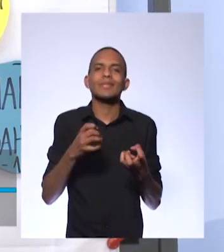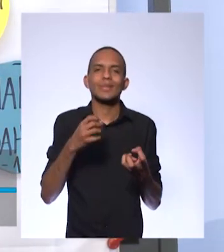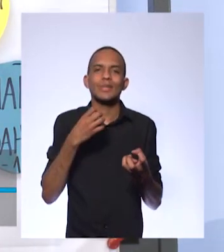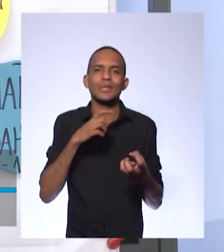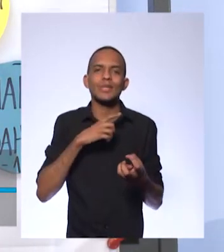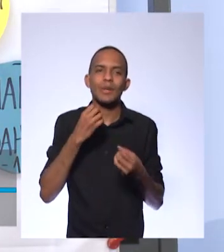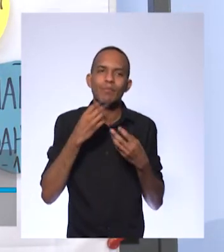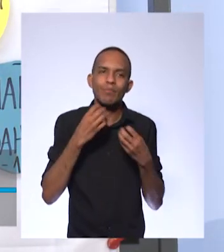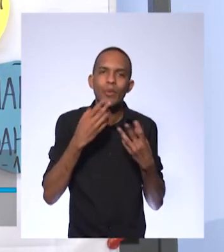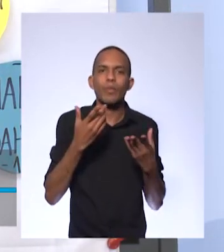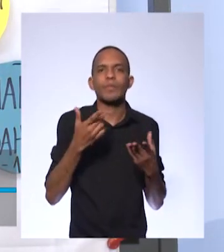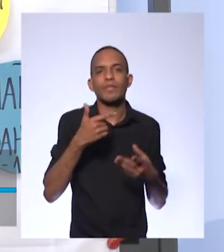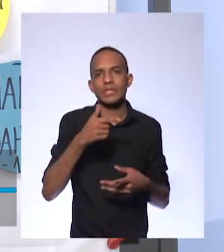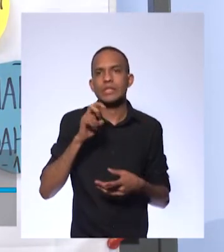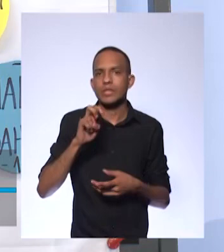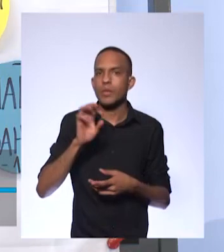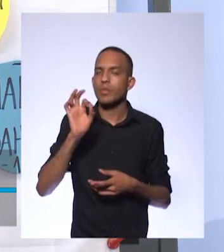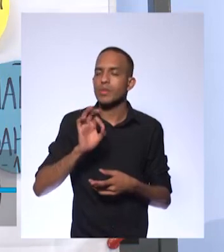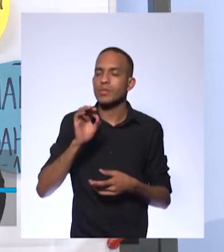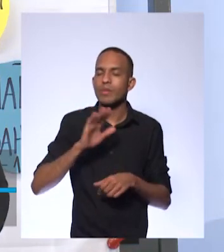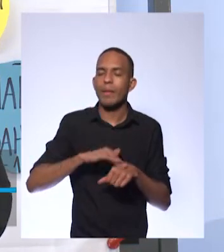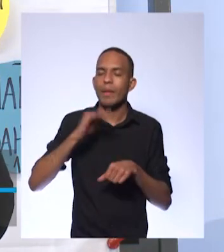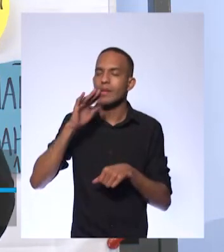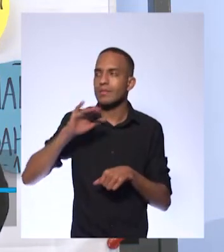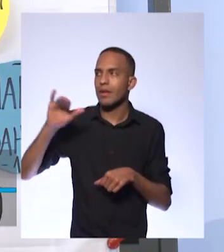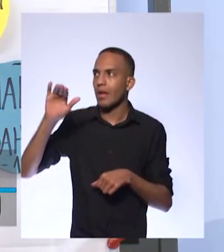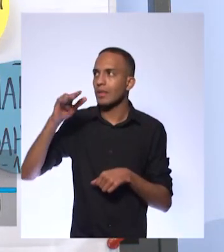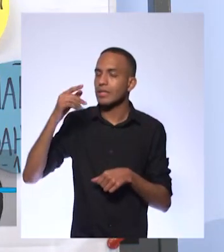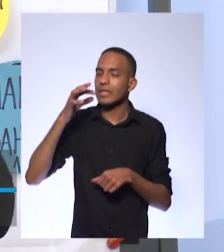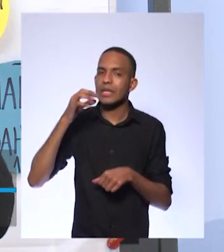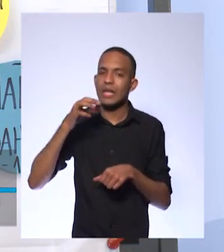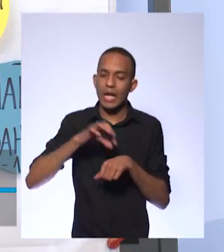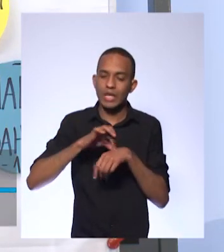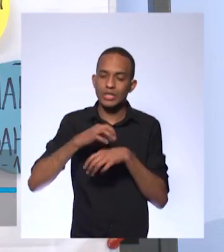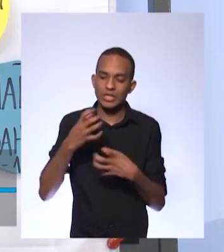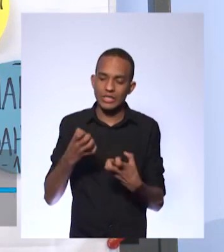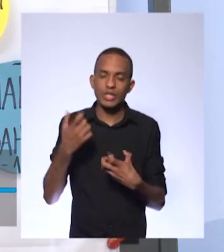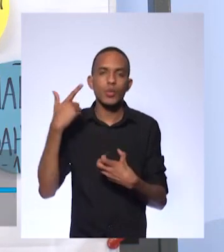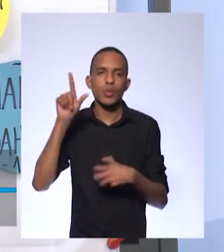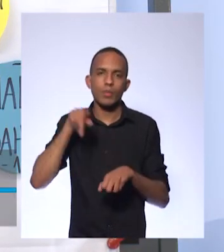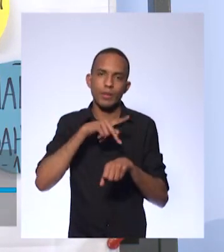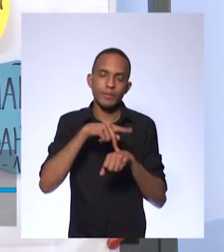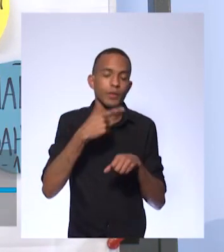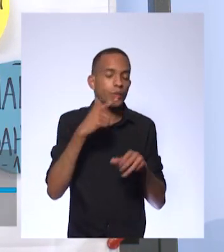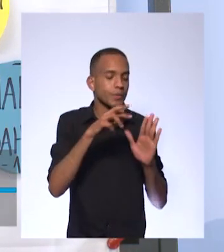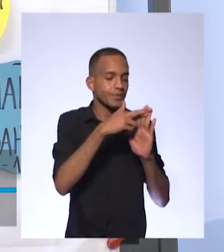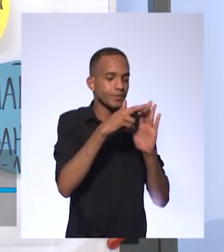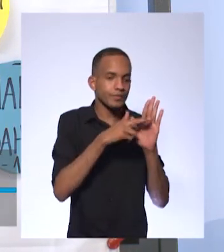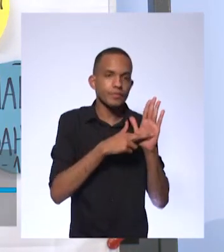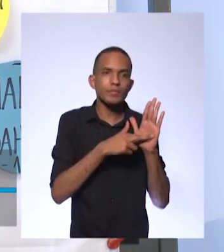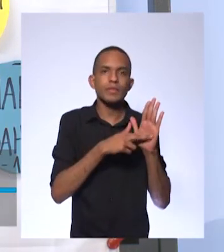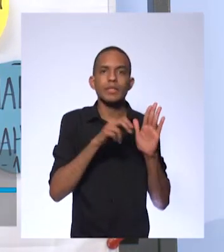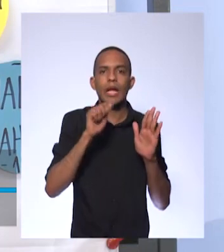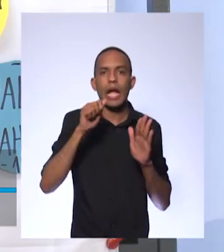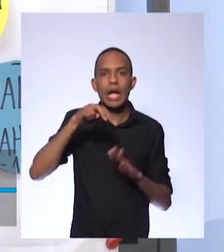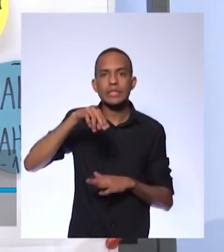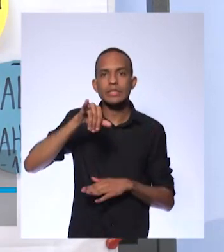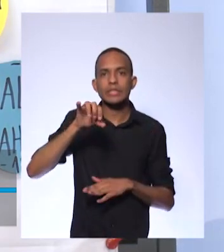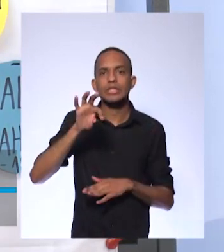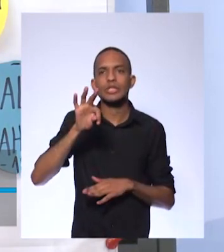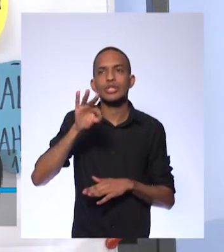acordo foi feito, realmente ele foi cumprido. Aí, uma outra cláusula do acordo, anistia para os